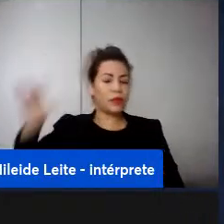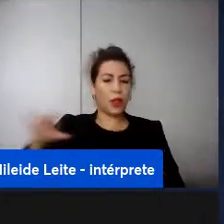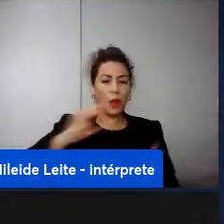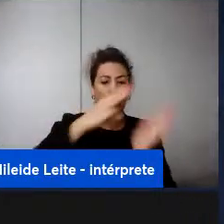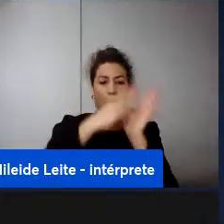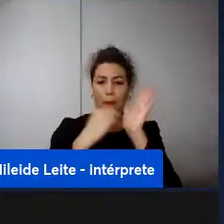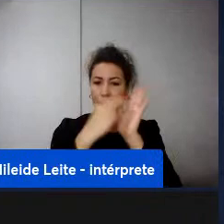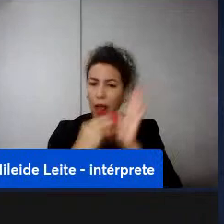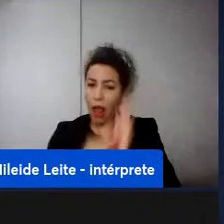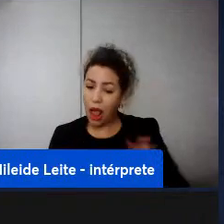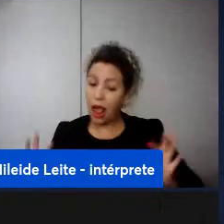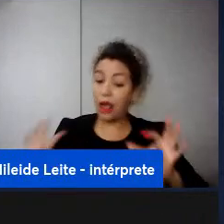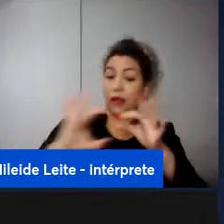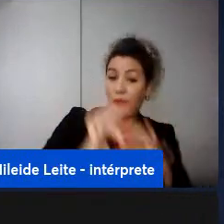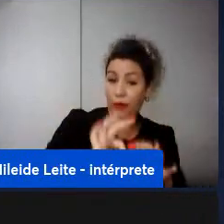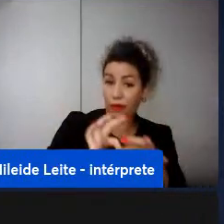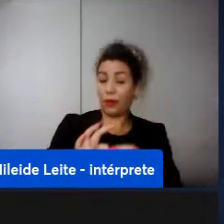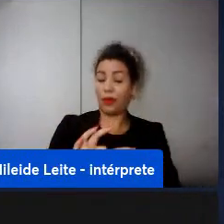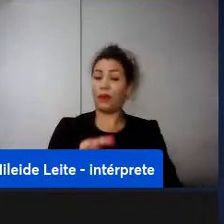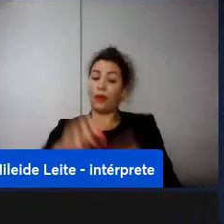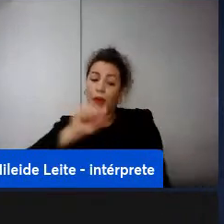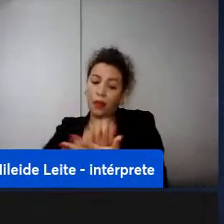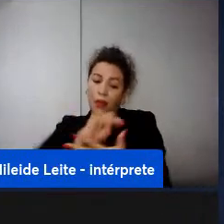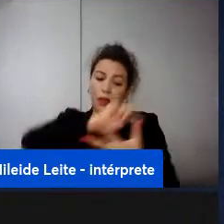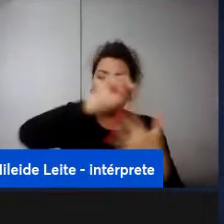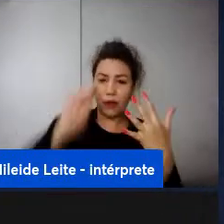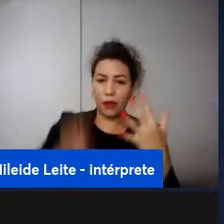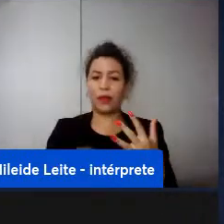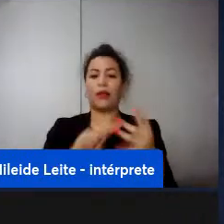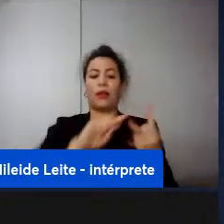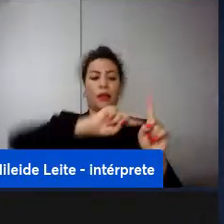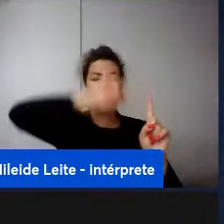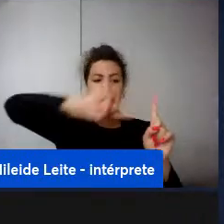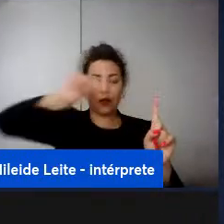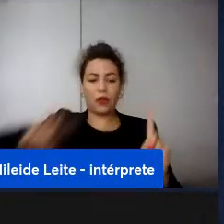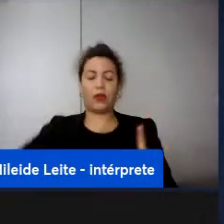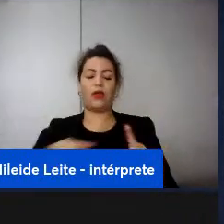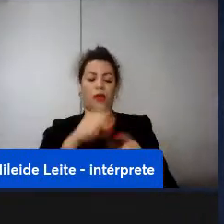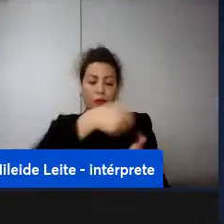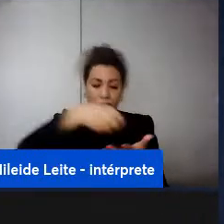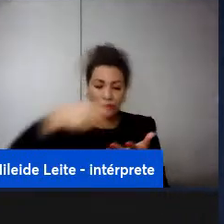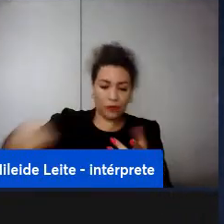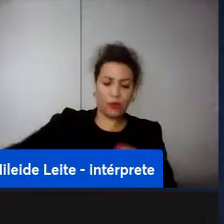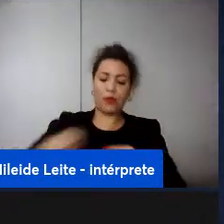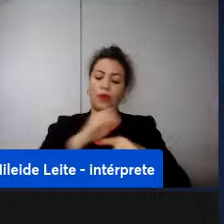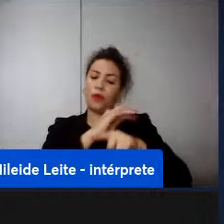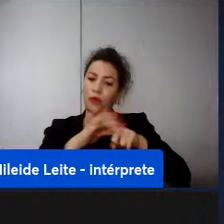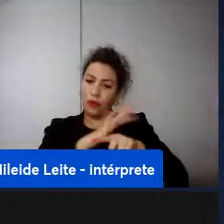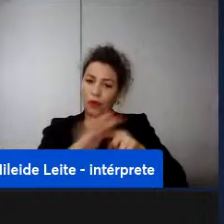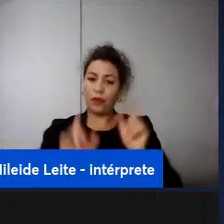metodologias ligados aos aspectos gráficos, fonológicos,